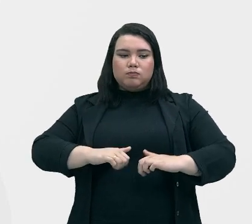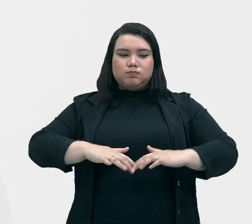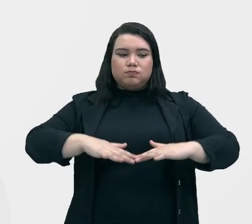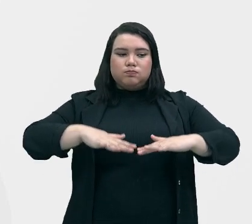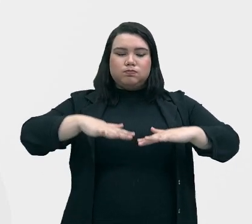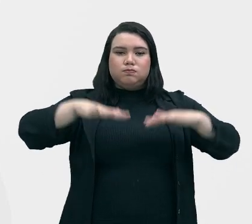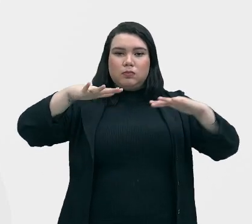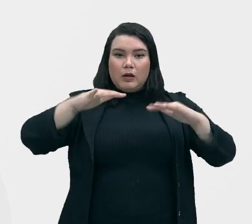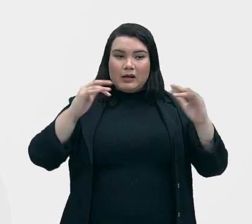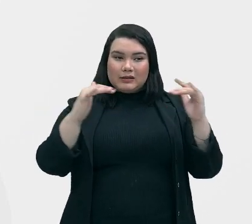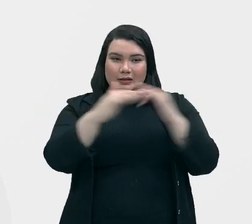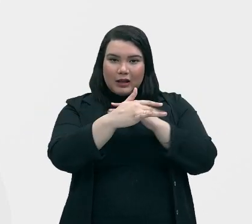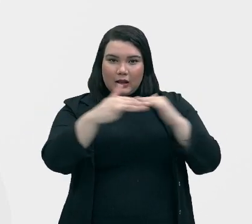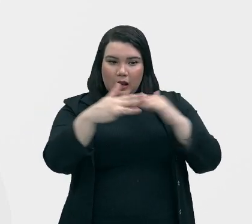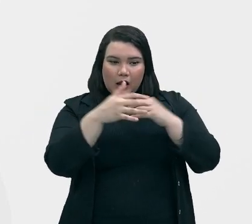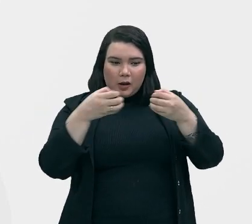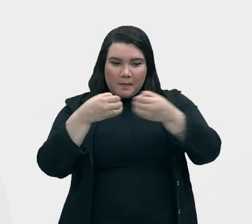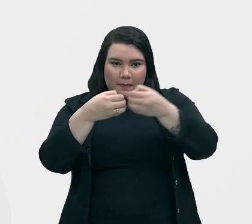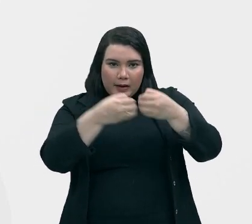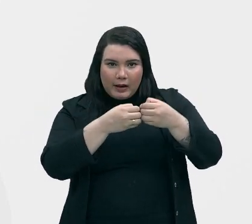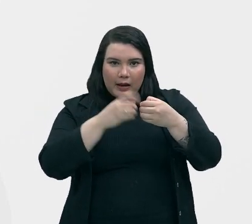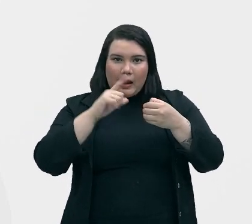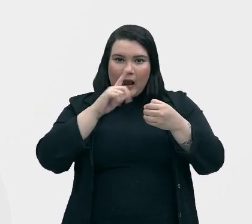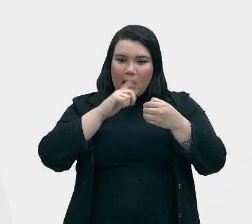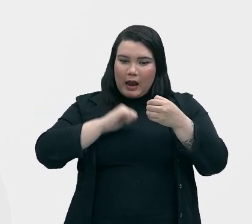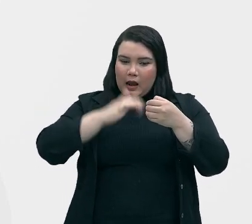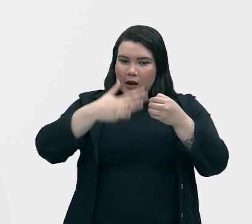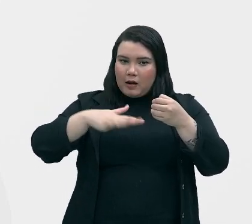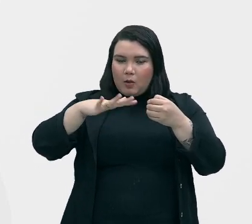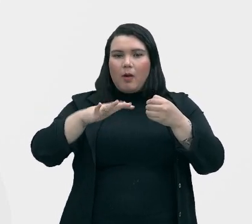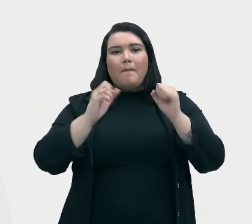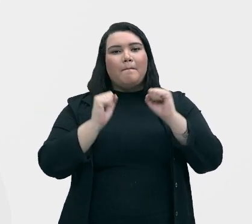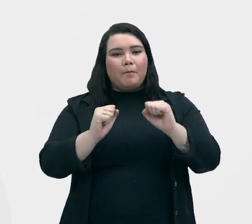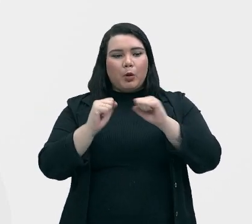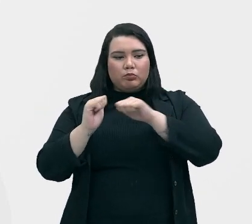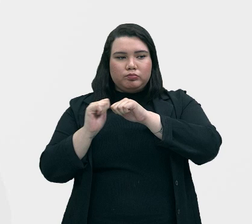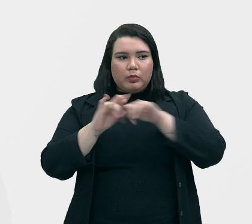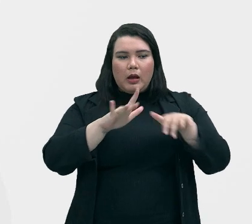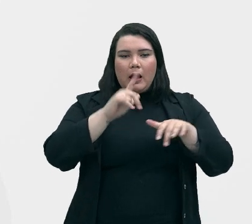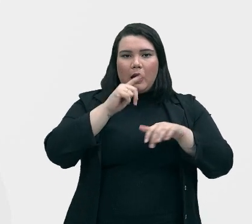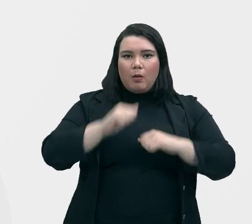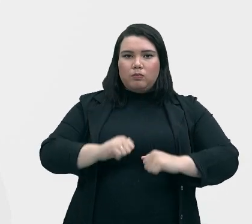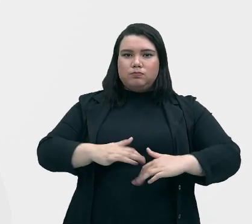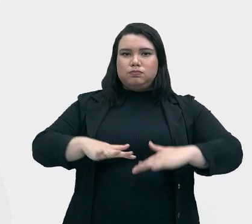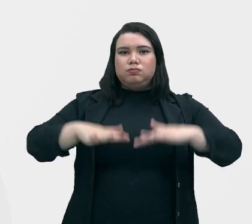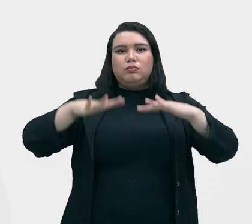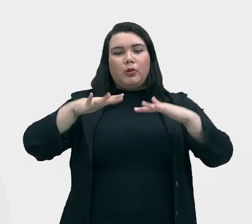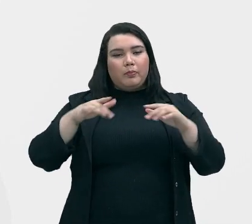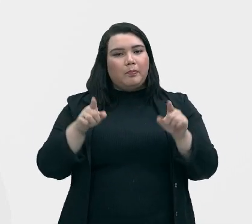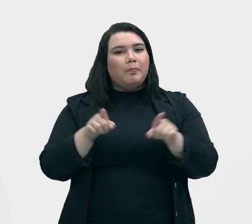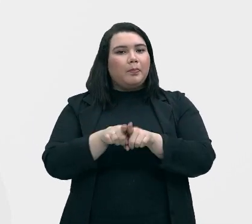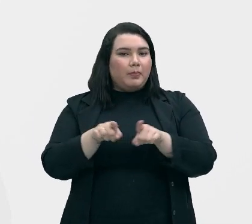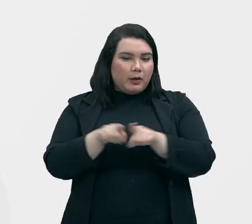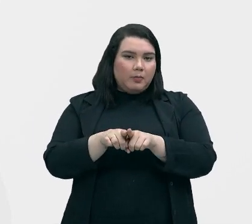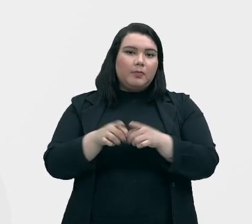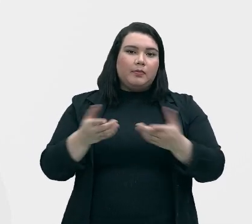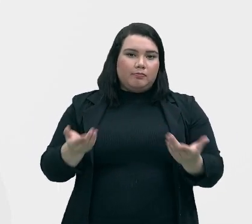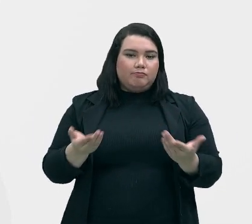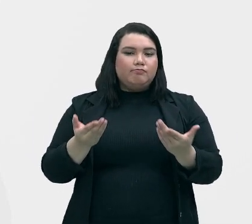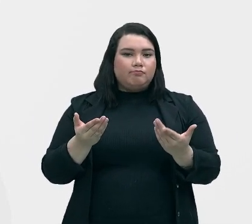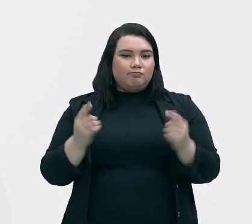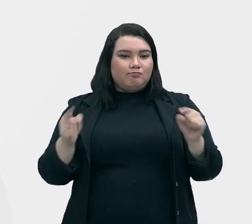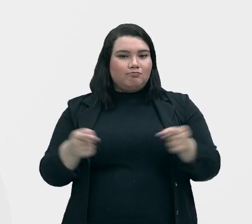muitas cidades costeiras podem ser inundadas, né? Então, tudo isso tem muito a ver com mudanças climáticas,